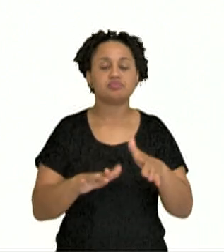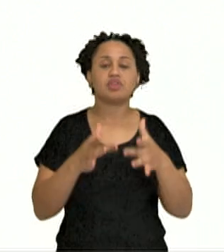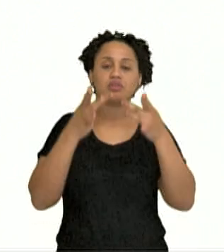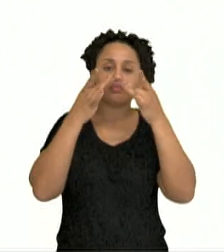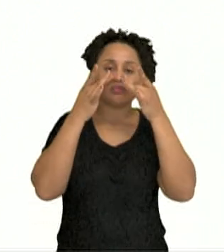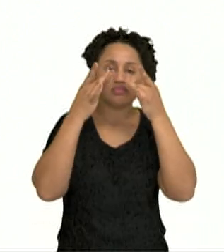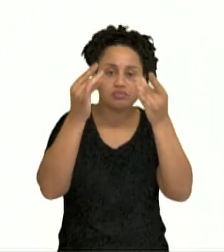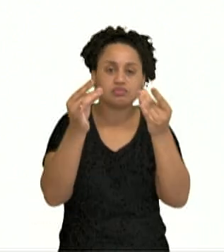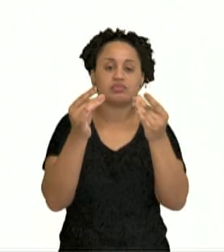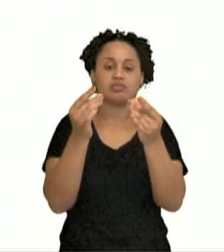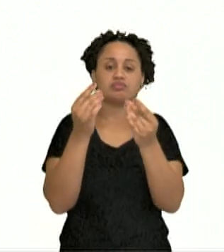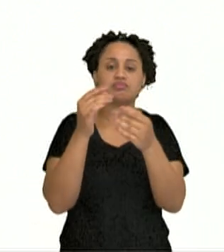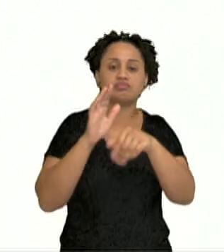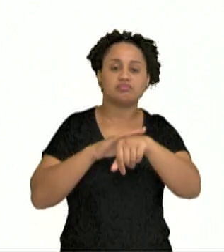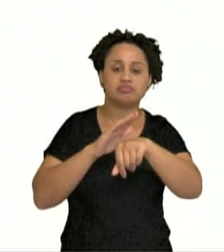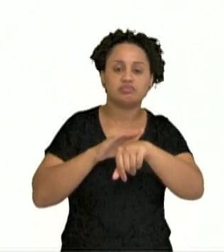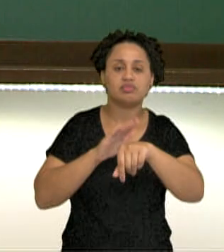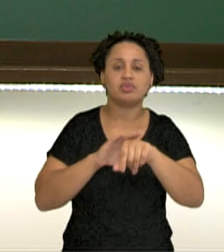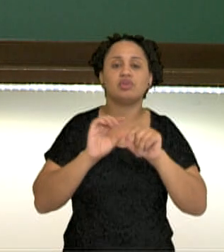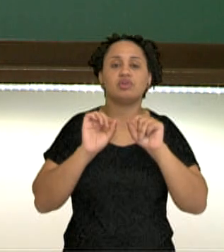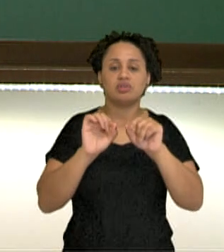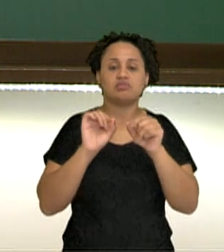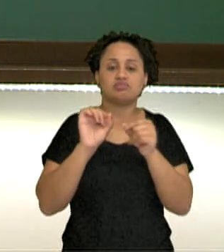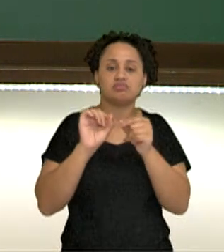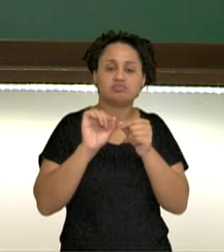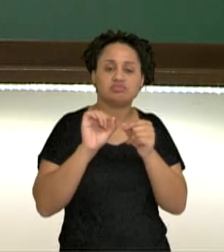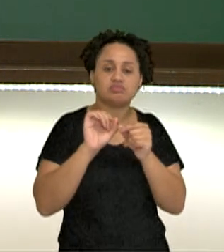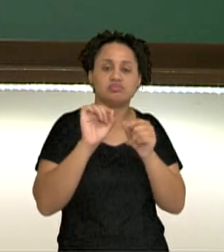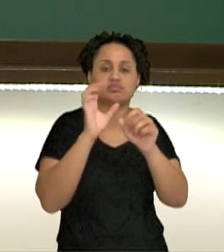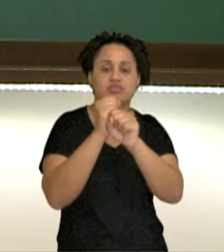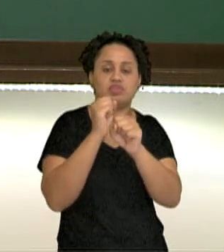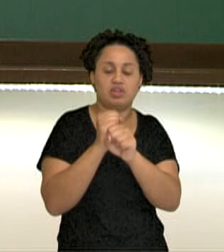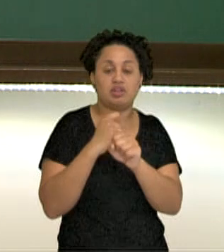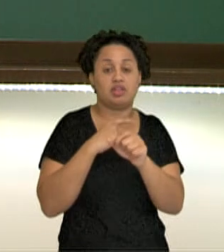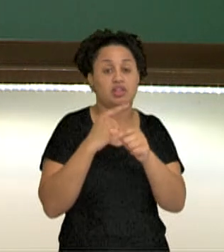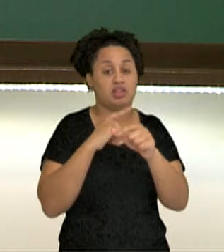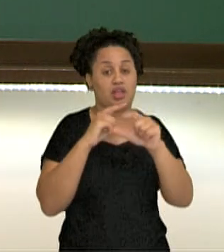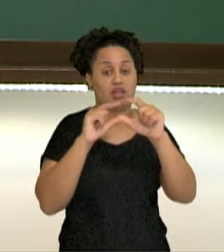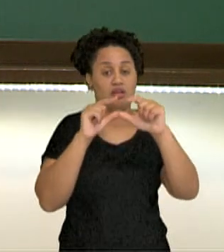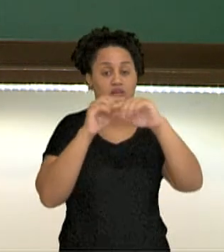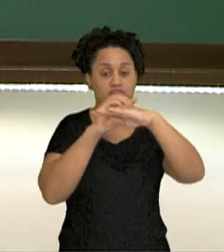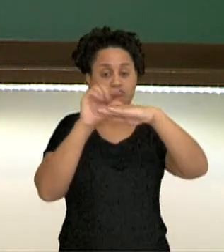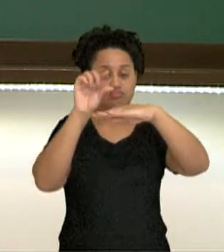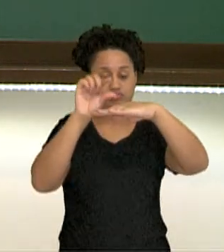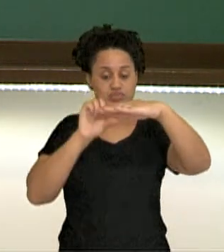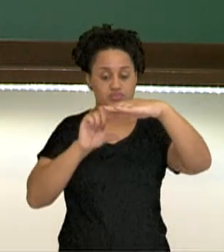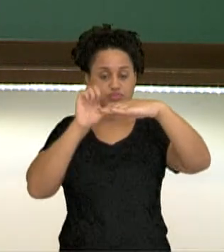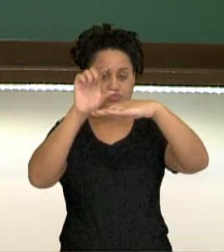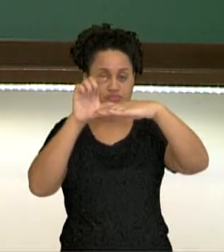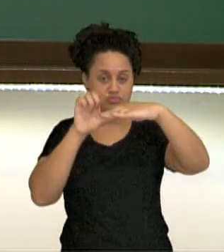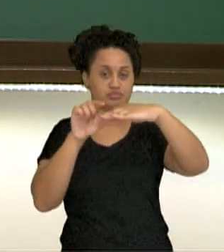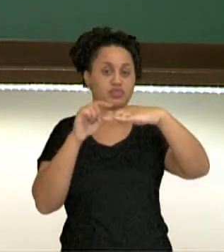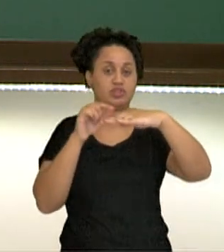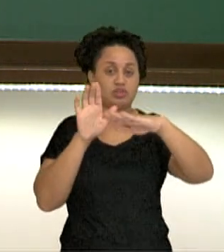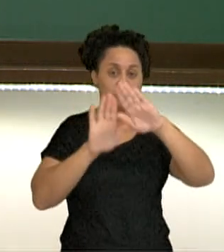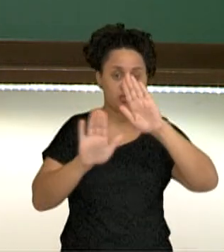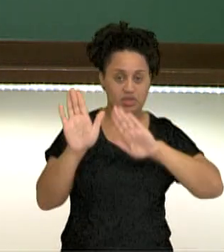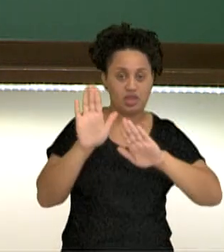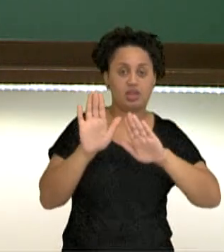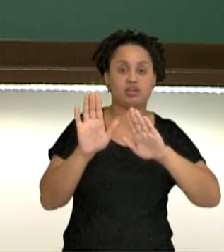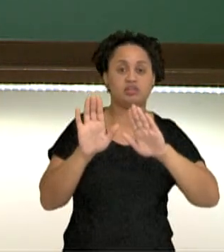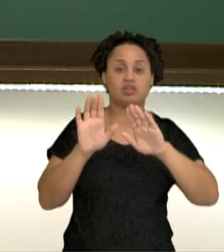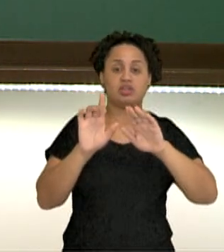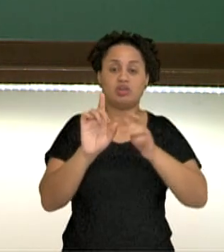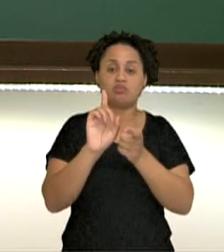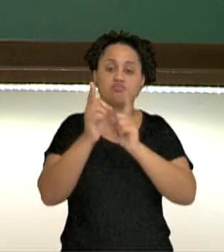bastante atenção na hora de fazer as operações com frações para você não errar. Oposto não é a mesma coisa